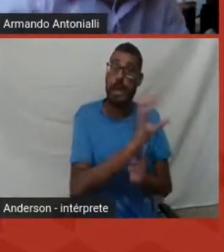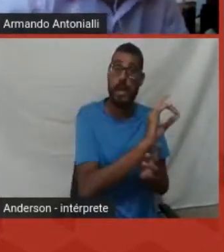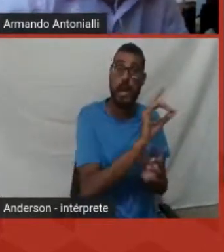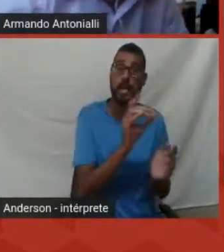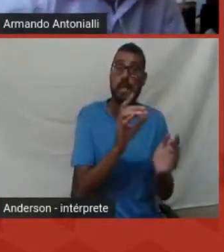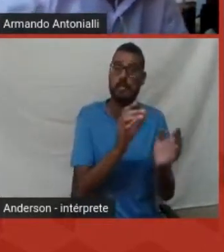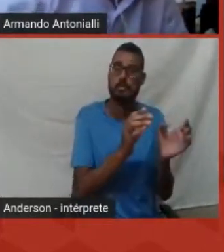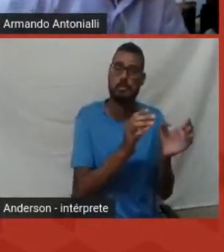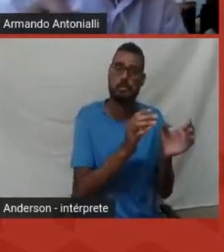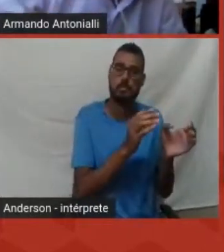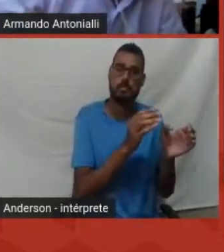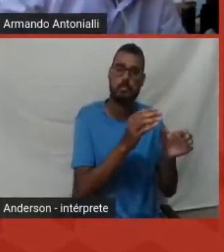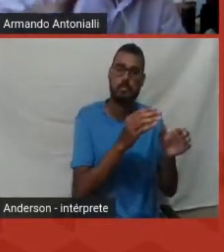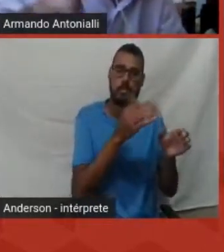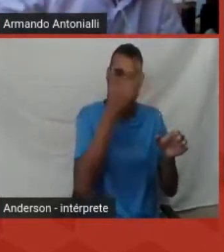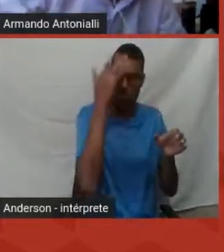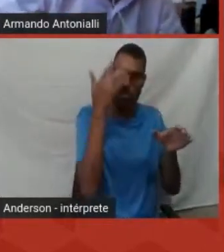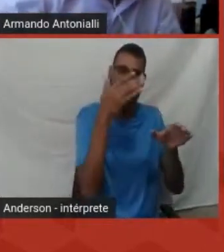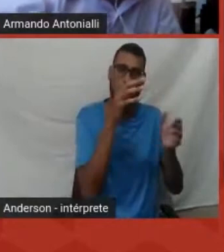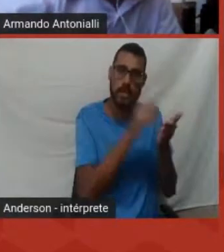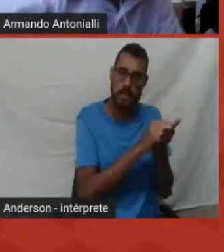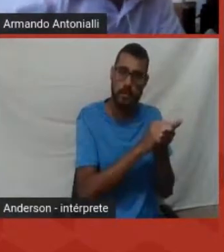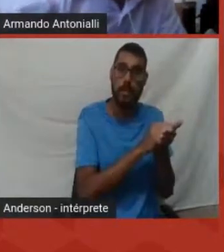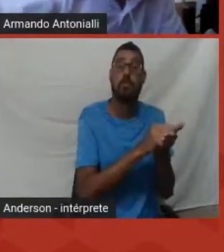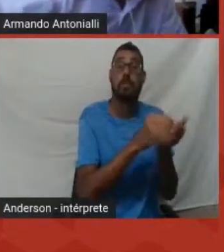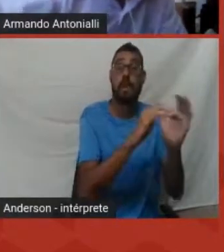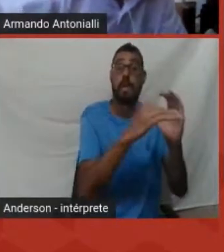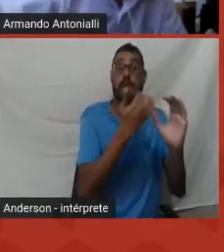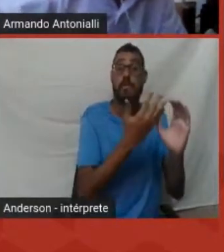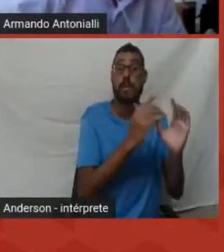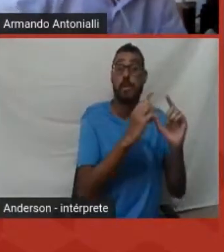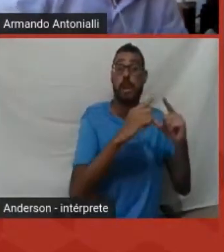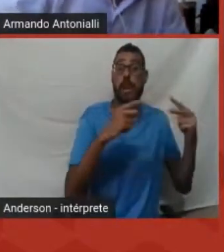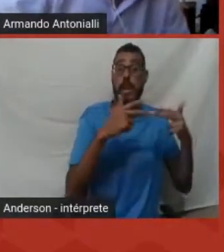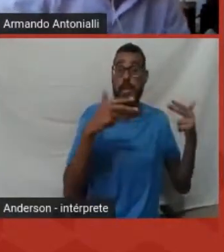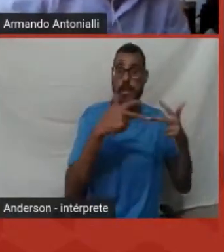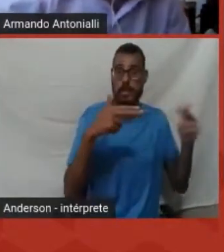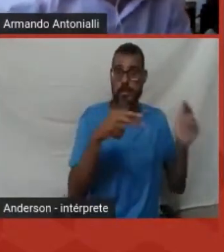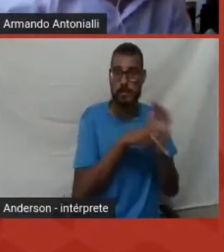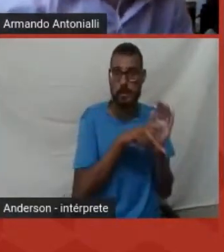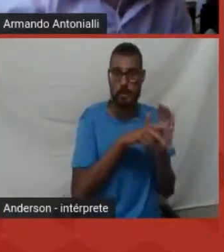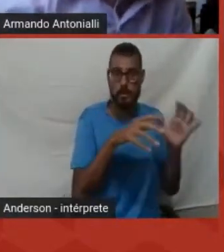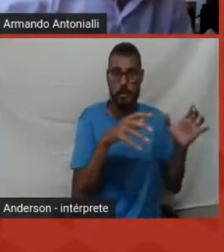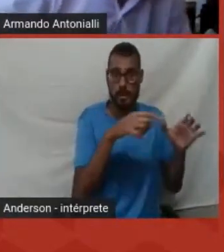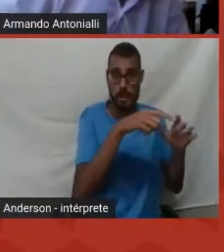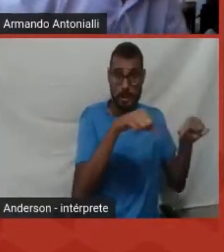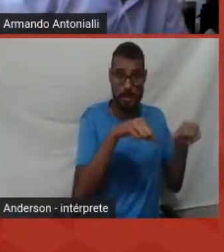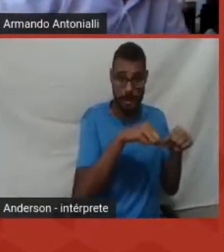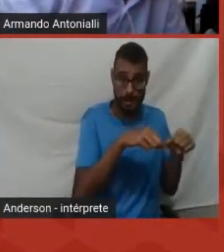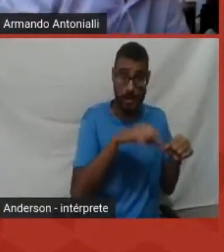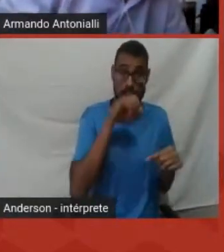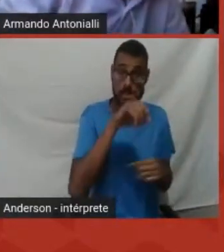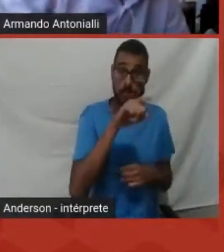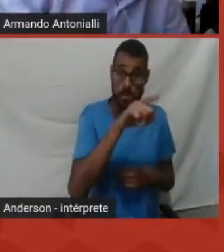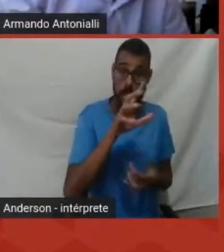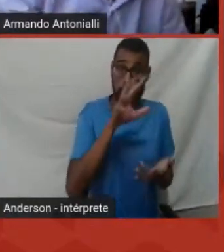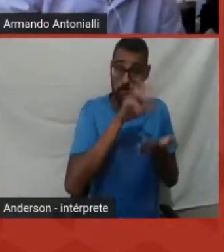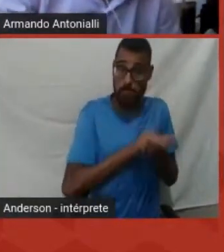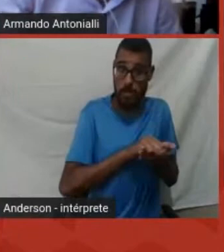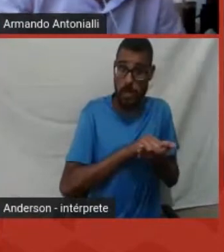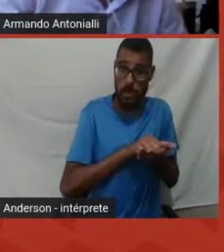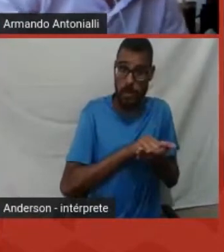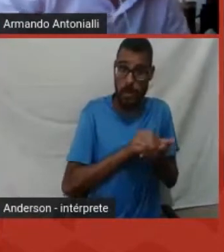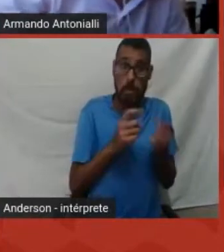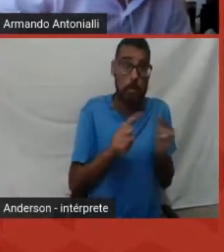Né? Se você é participante, se inscreveu na oficina e não recebeu esse e-mail, não viu esse e-mail, dá uma olhadinha na sua caixa de e-mail, foi